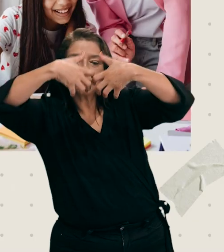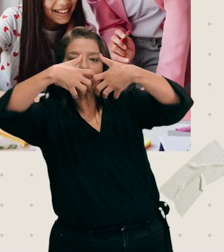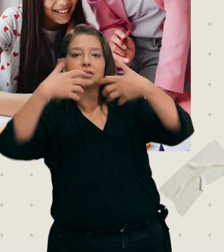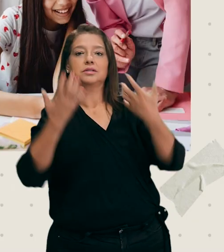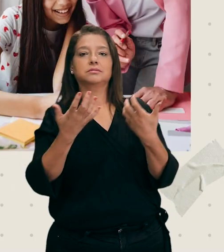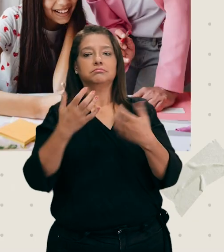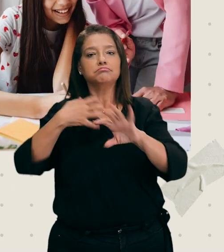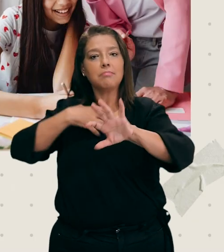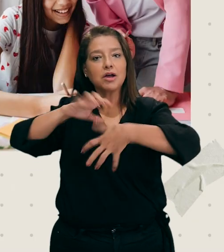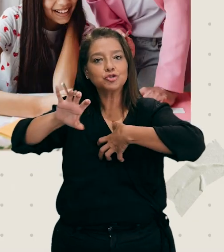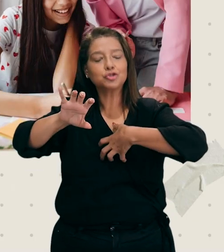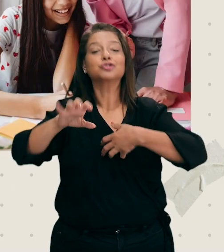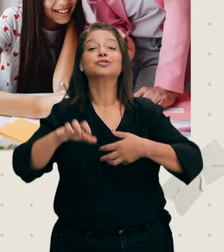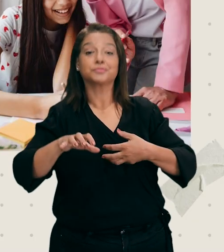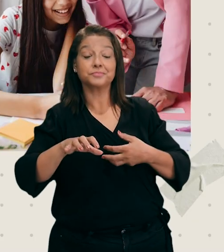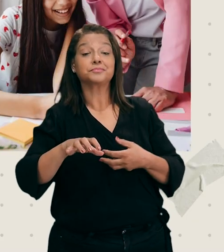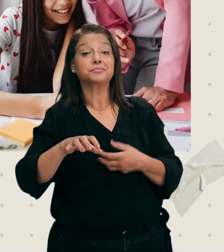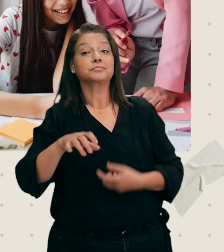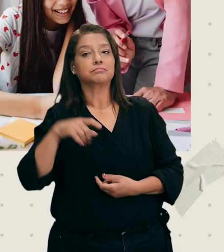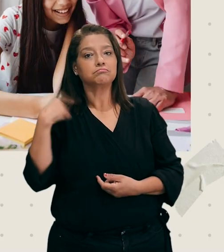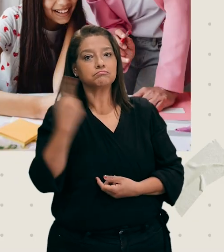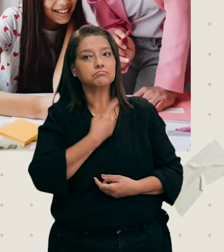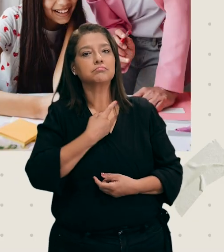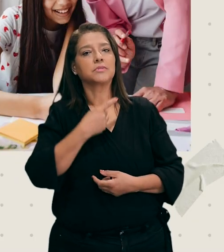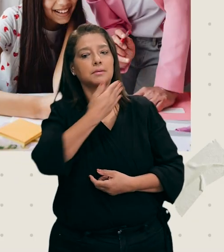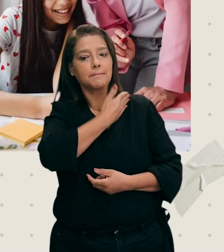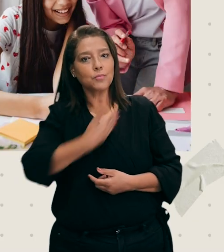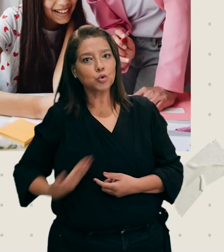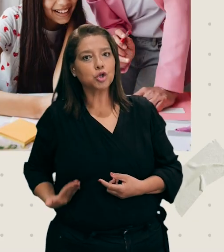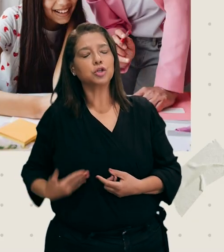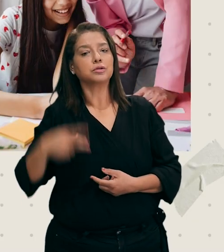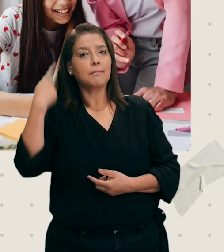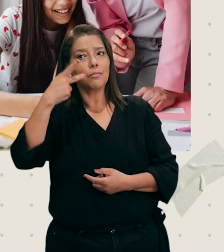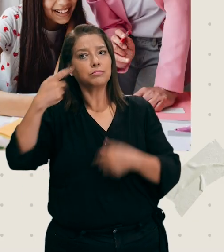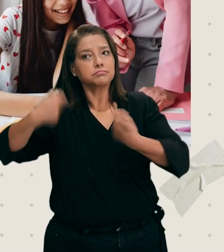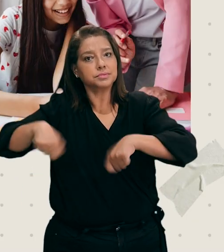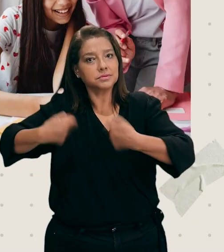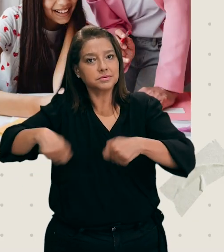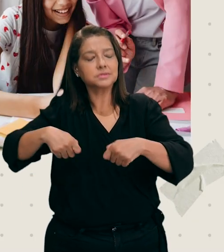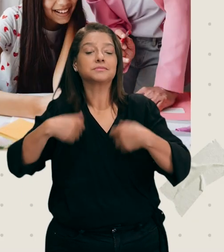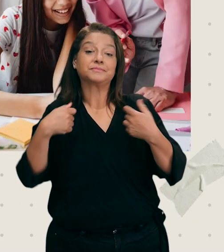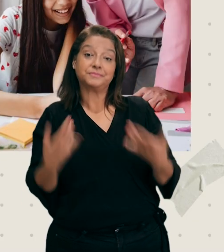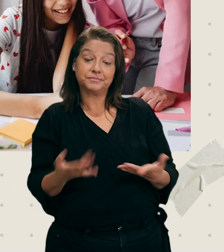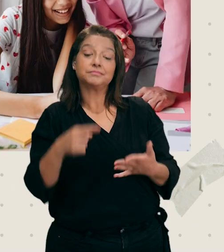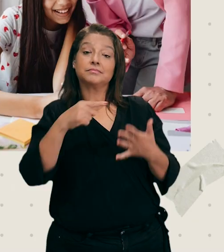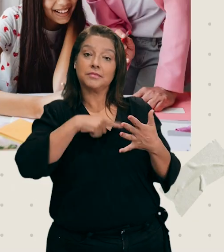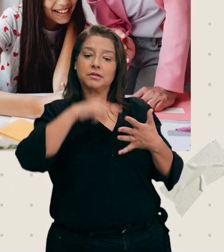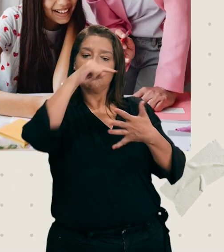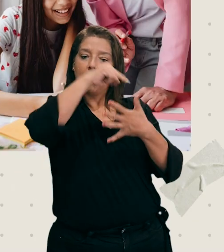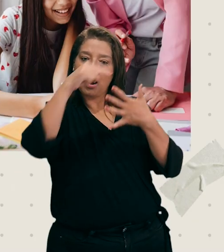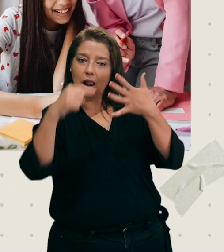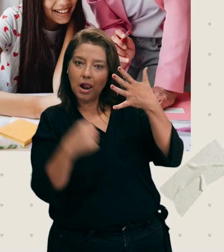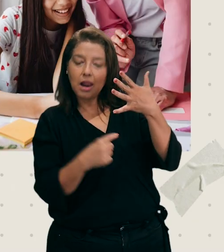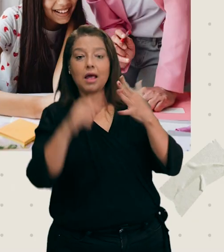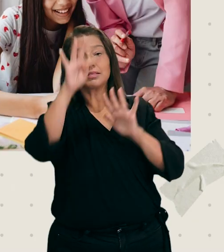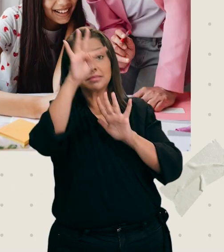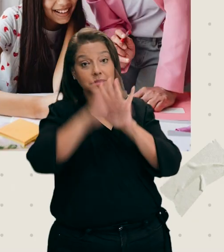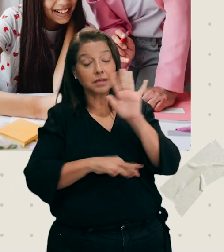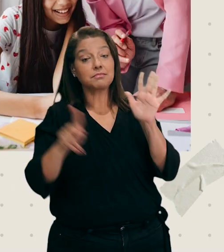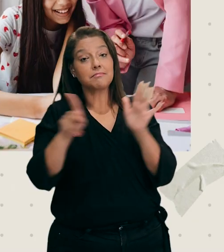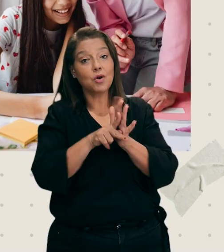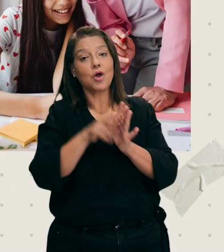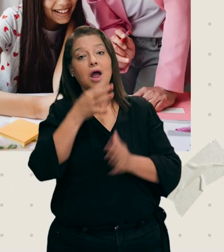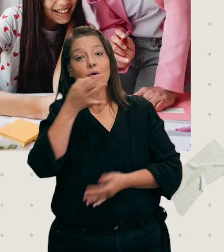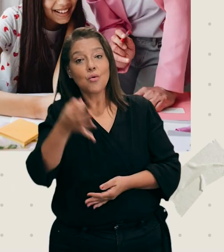raciocínio, empatia, apelos a políticas públicas. Essas são marcas de um texto